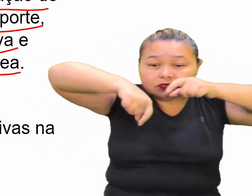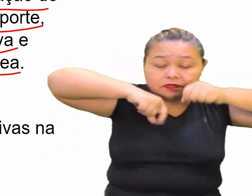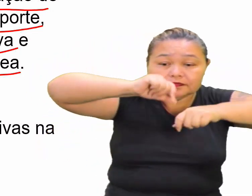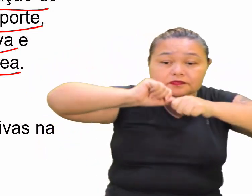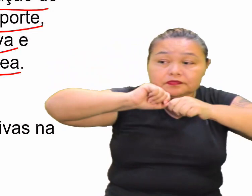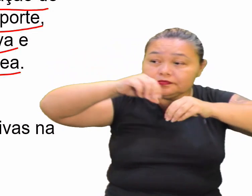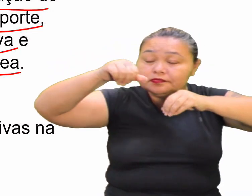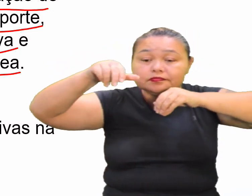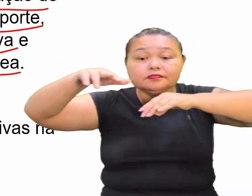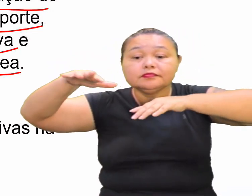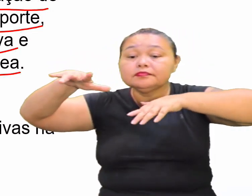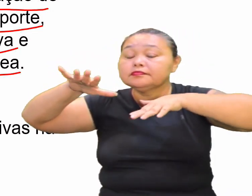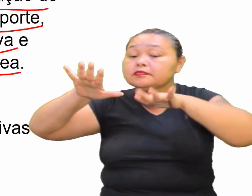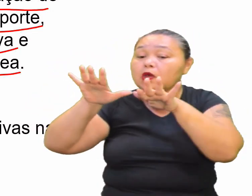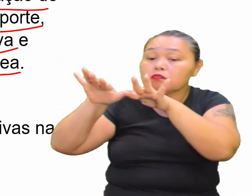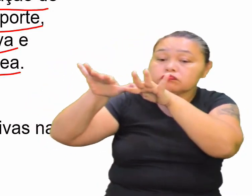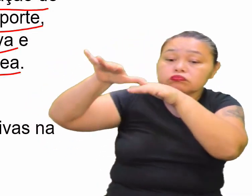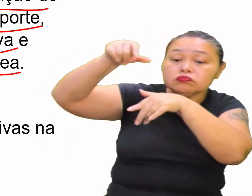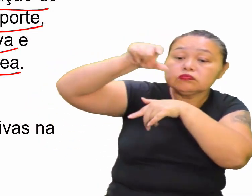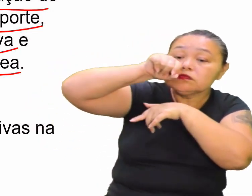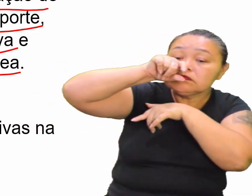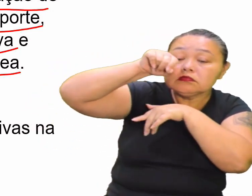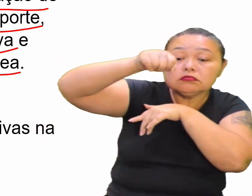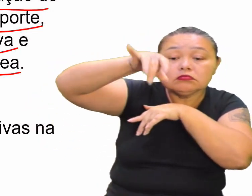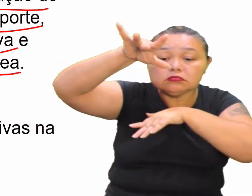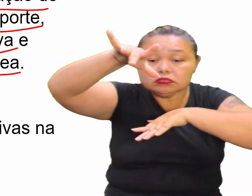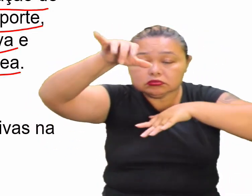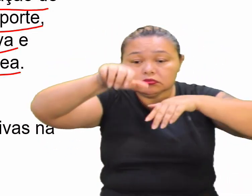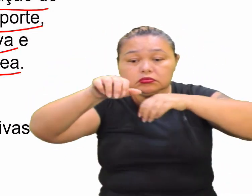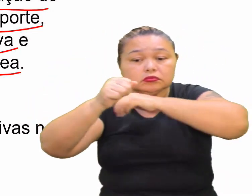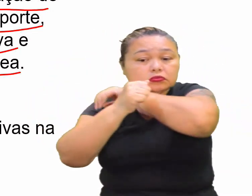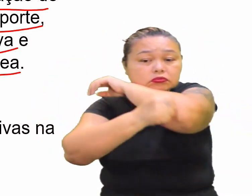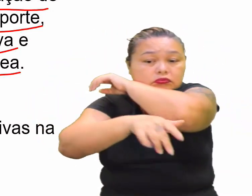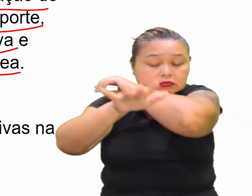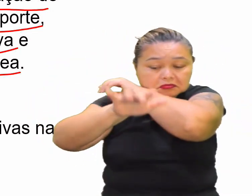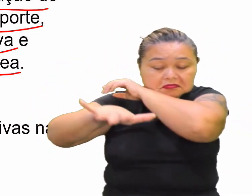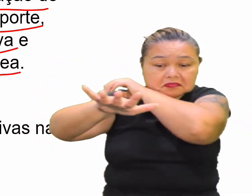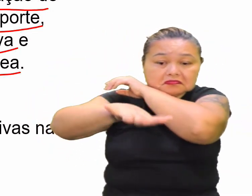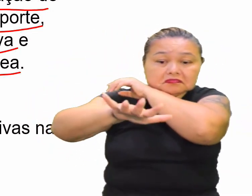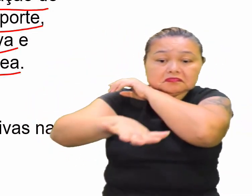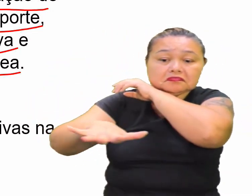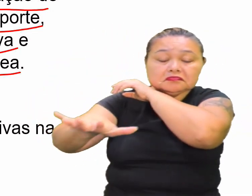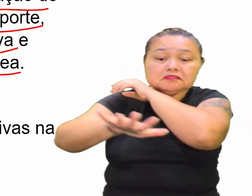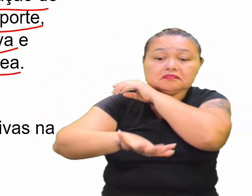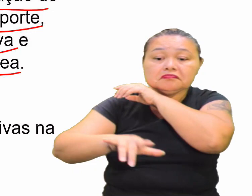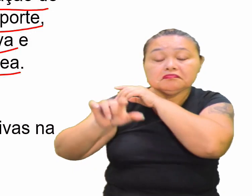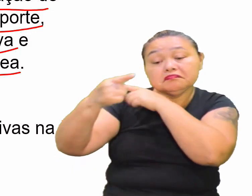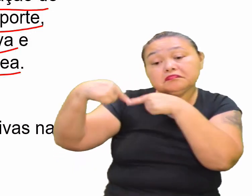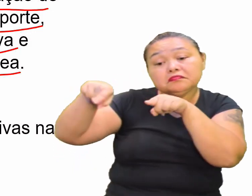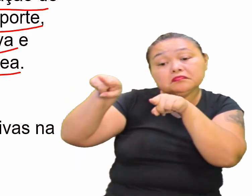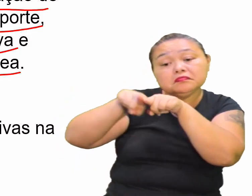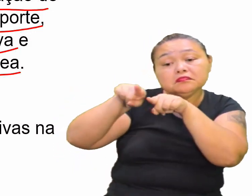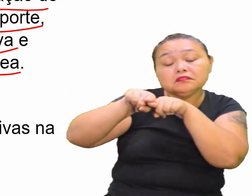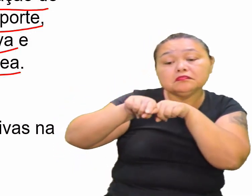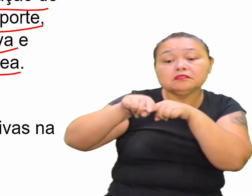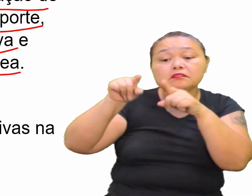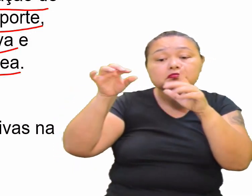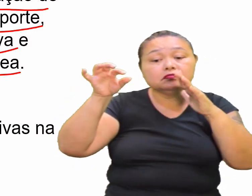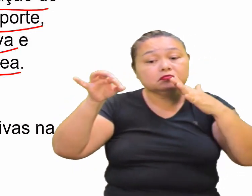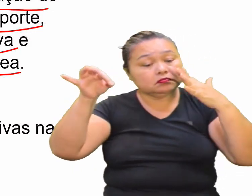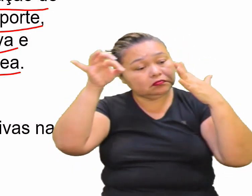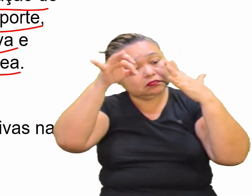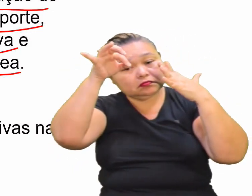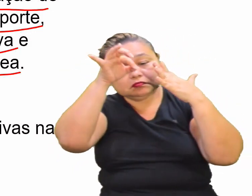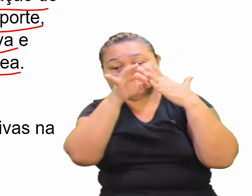processo migratório, passam para aquela região, ali depositada, vão ter algumas sementes. Muitas sementes,